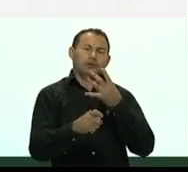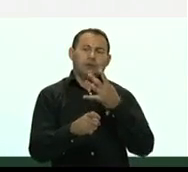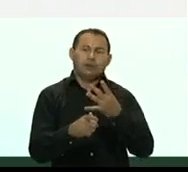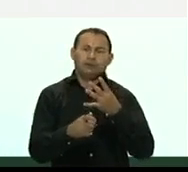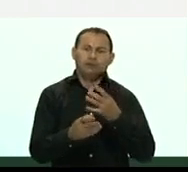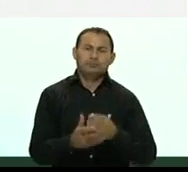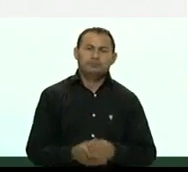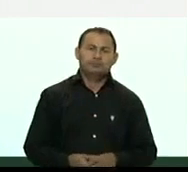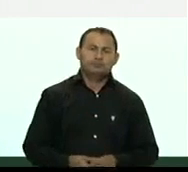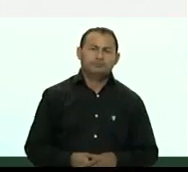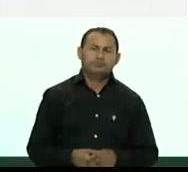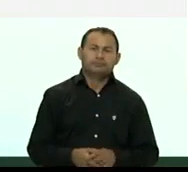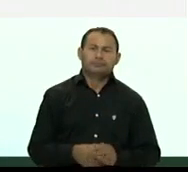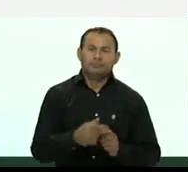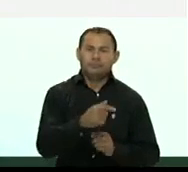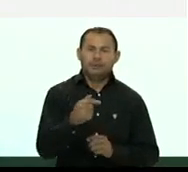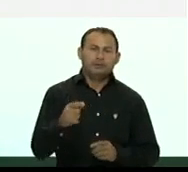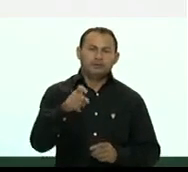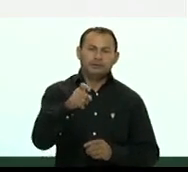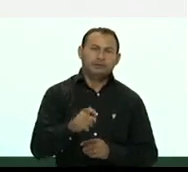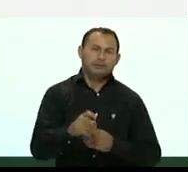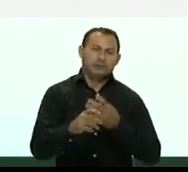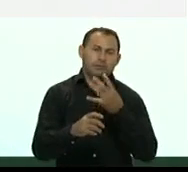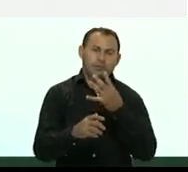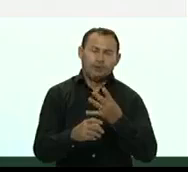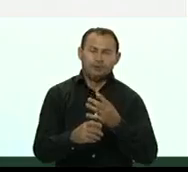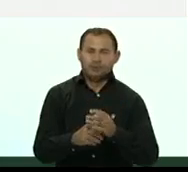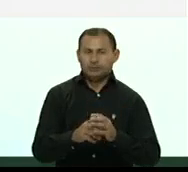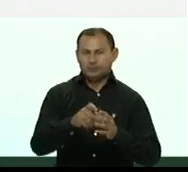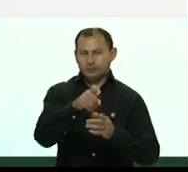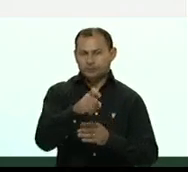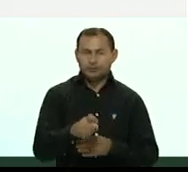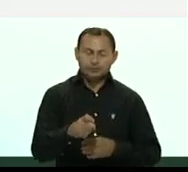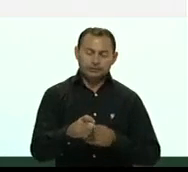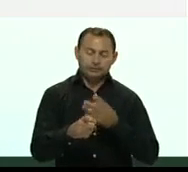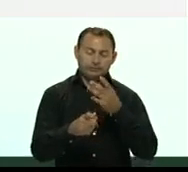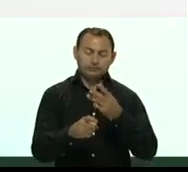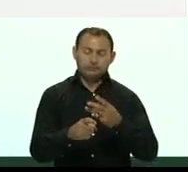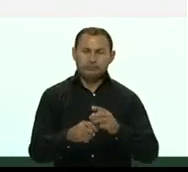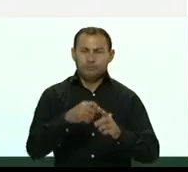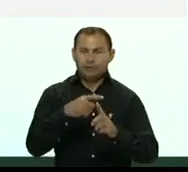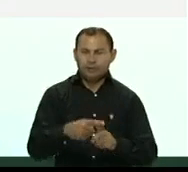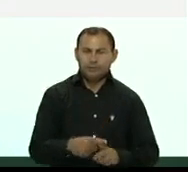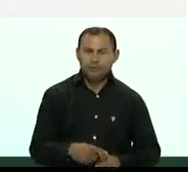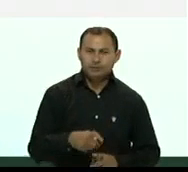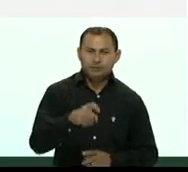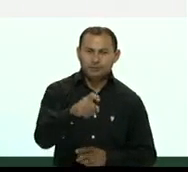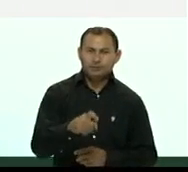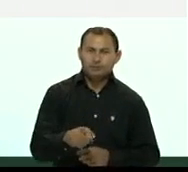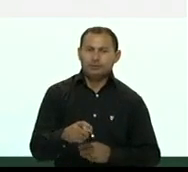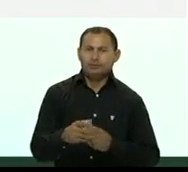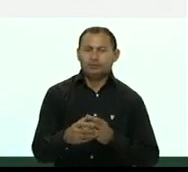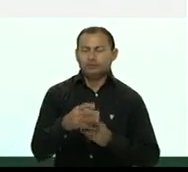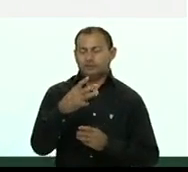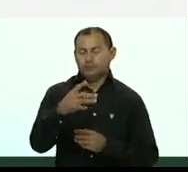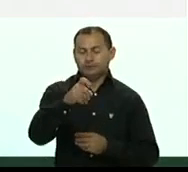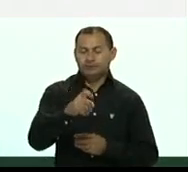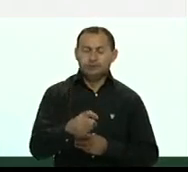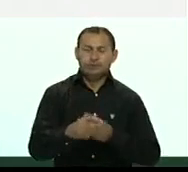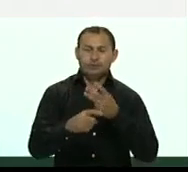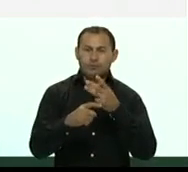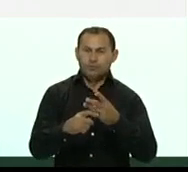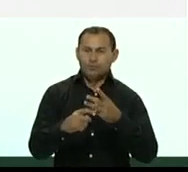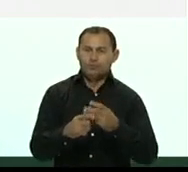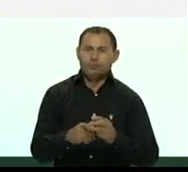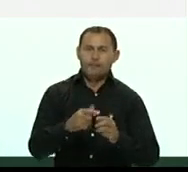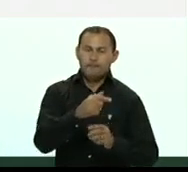quarta, menos x à quarta. X ao cubo, mais x ao cubo, menos 3x ao cubo,